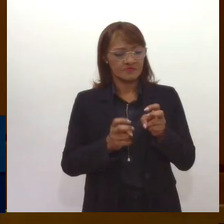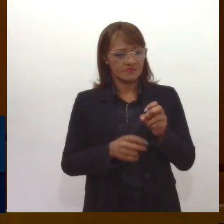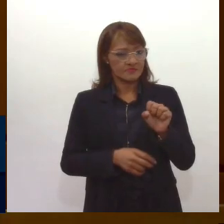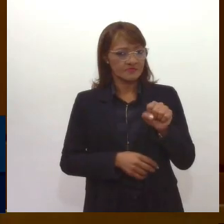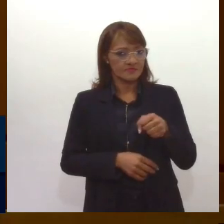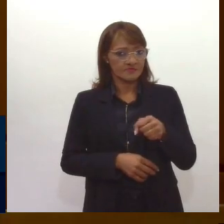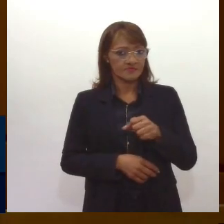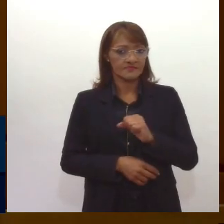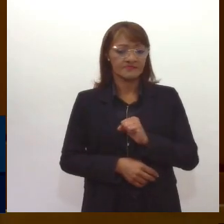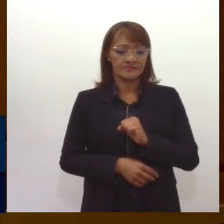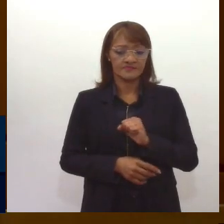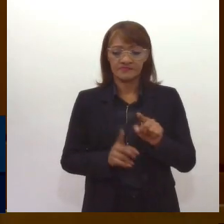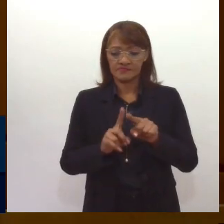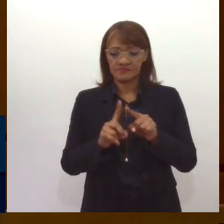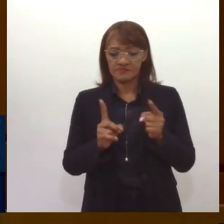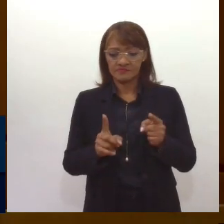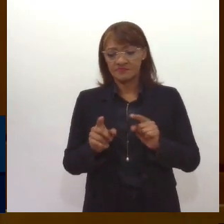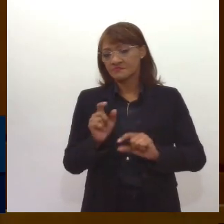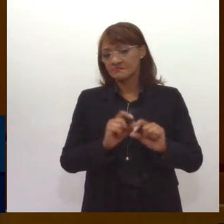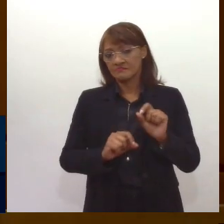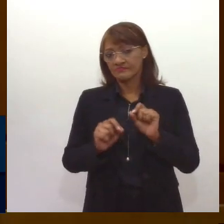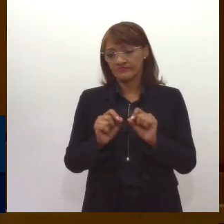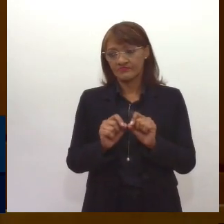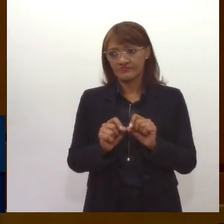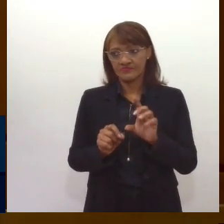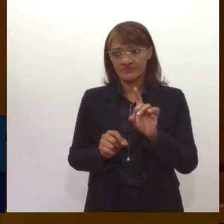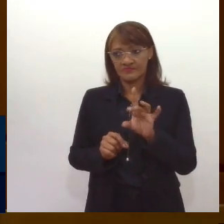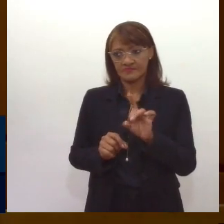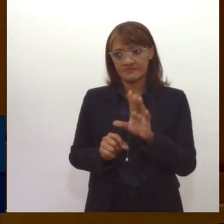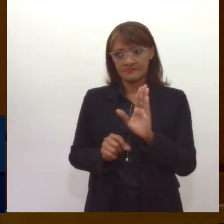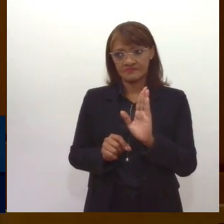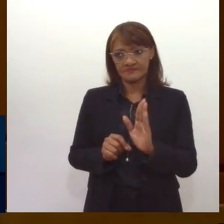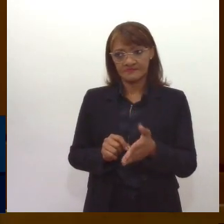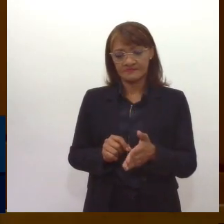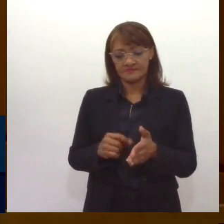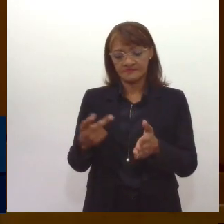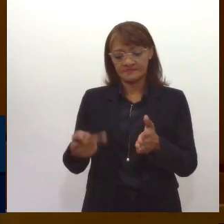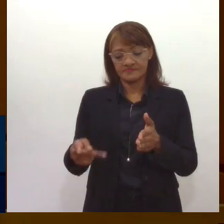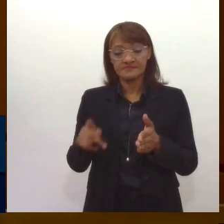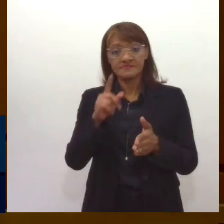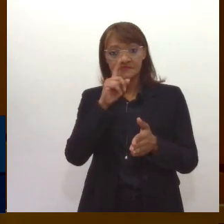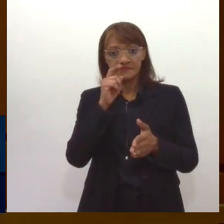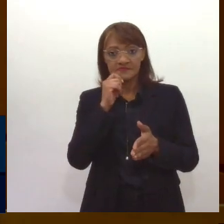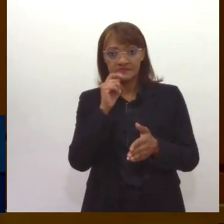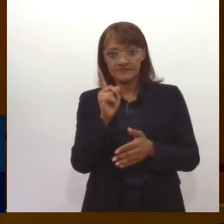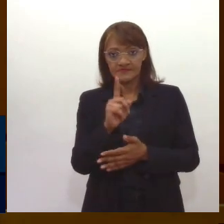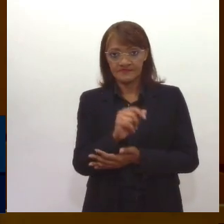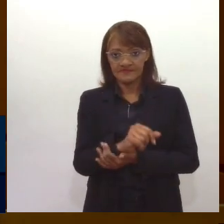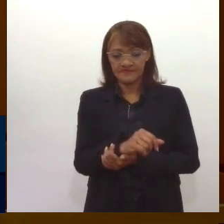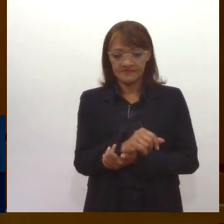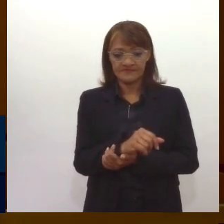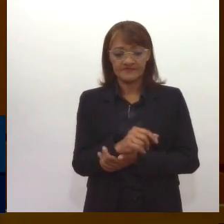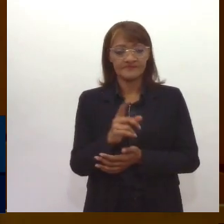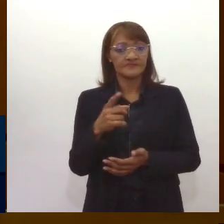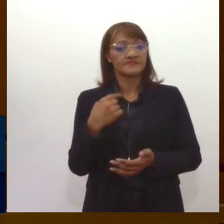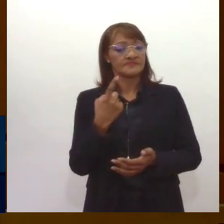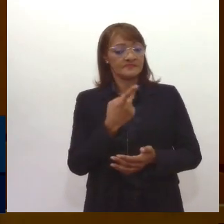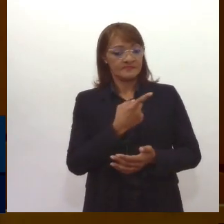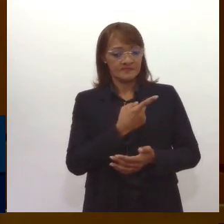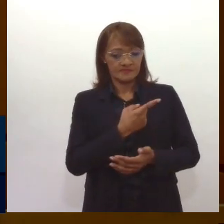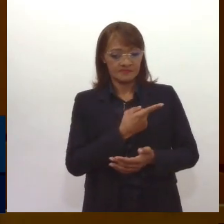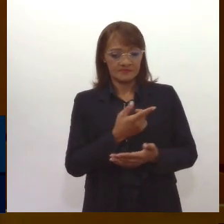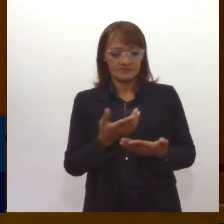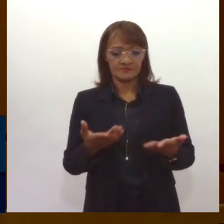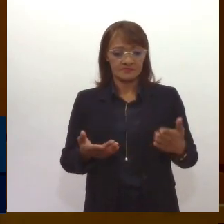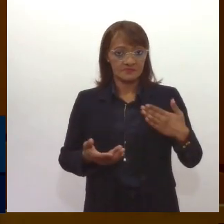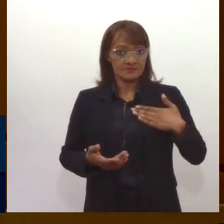só uma realidade do CAIS aqui de Aracaju. Para nós, isso não é uma surpresa,